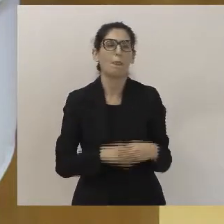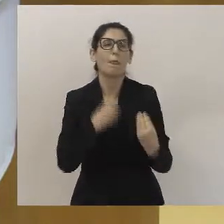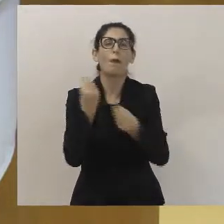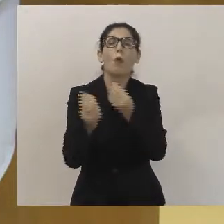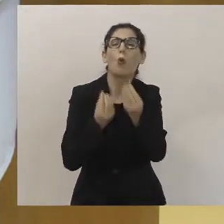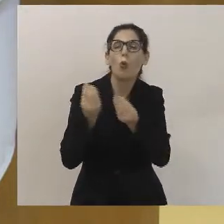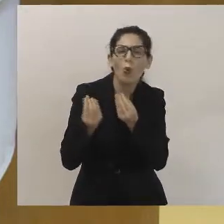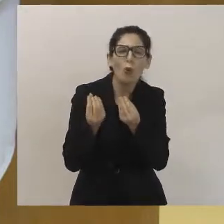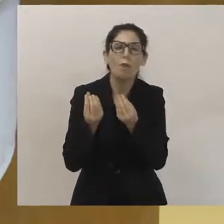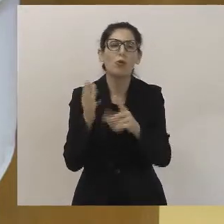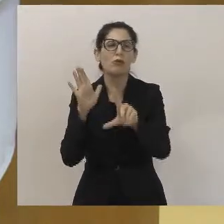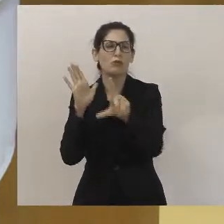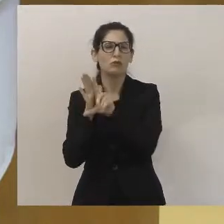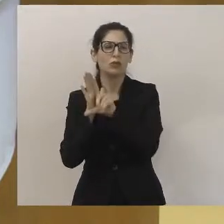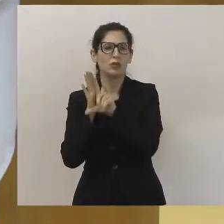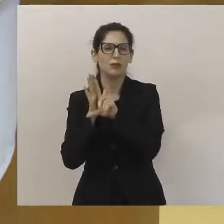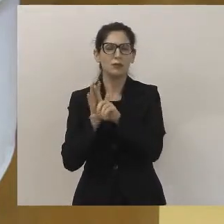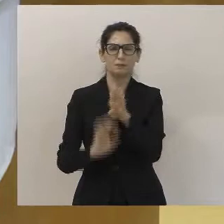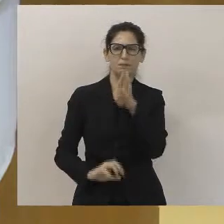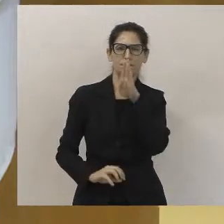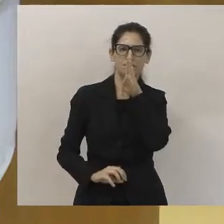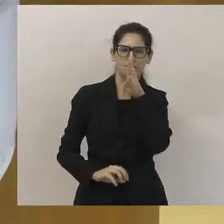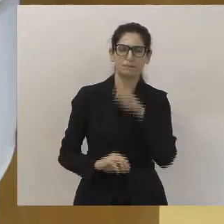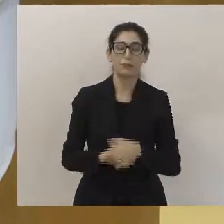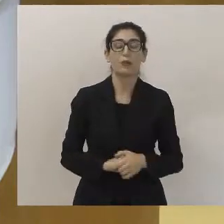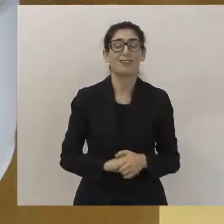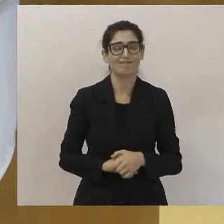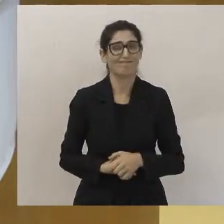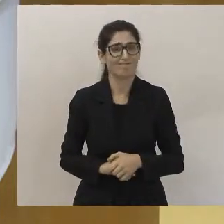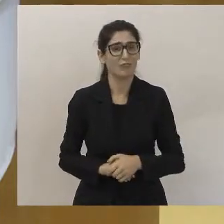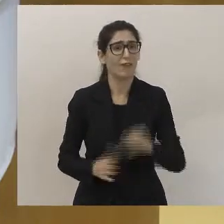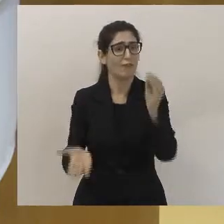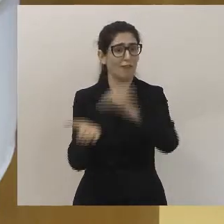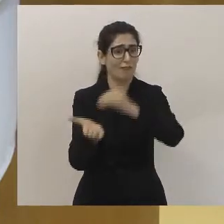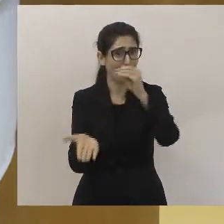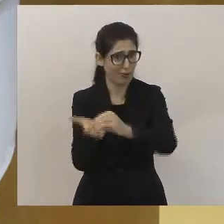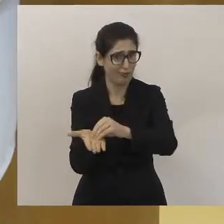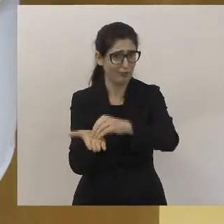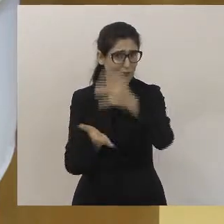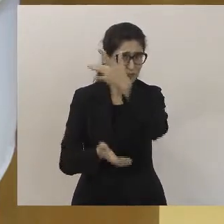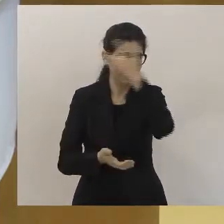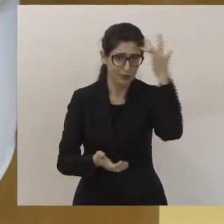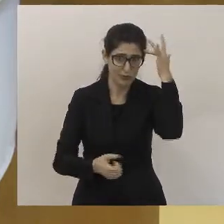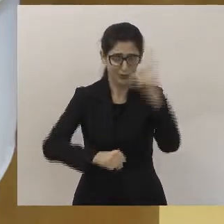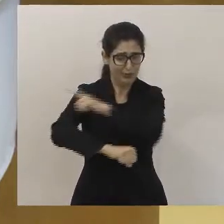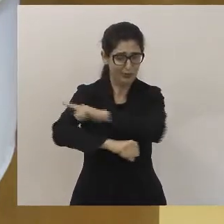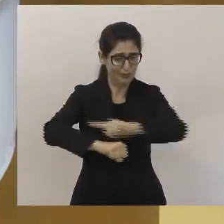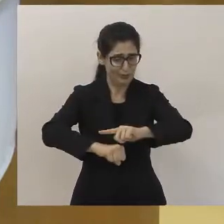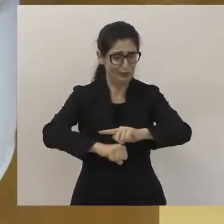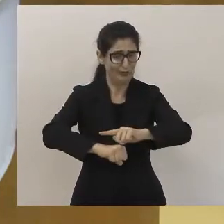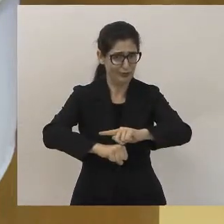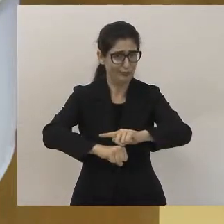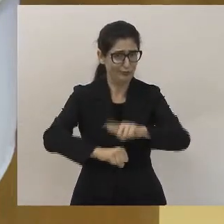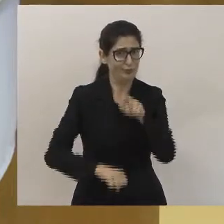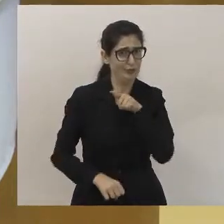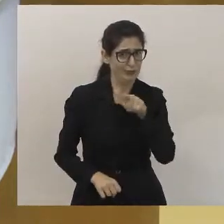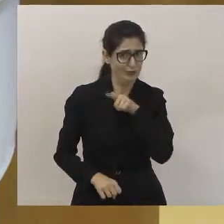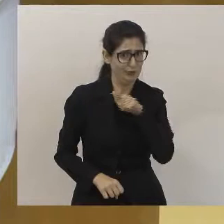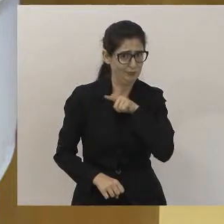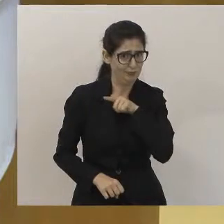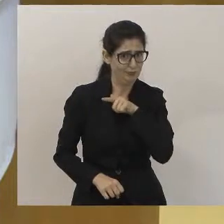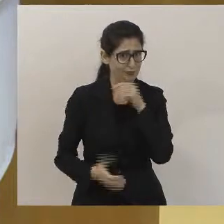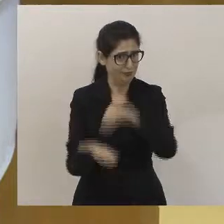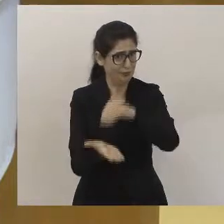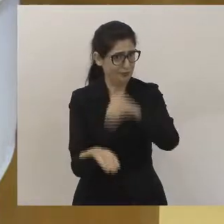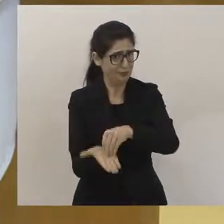das pessoas eles não têm a consciência de respeitar o direito do outro principalmente a vizinhança do entorno então nós estamos